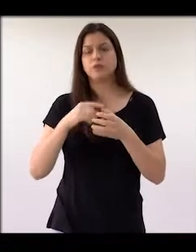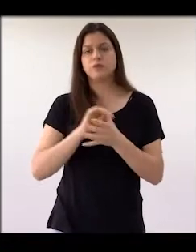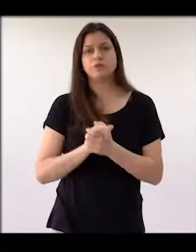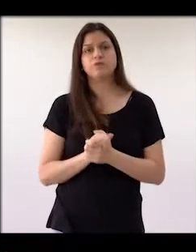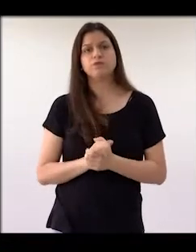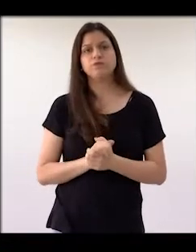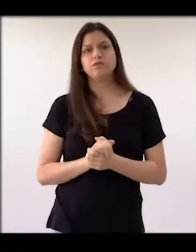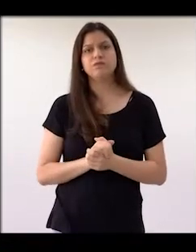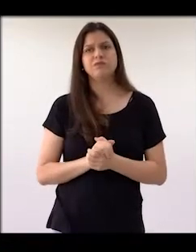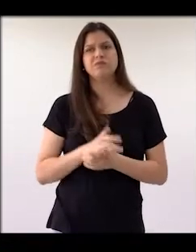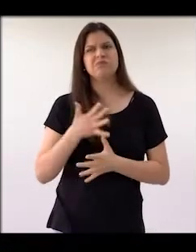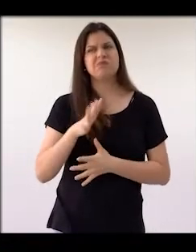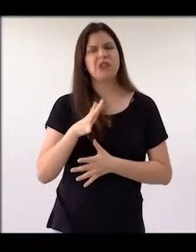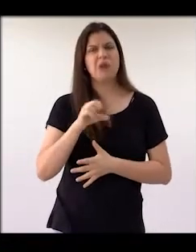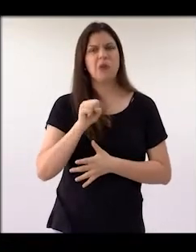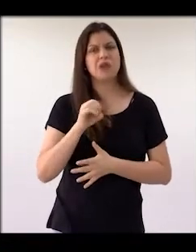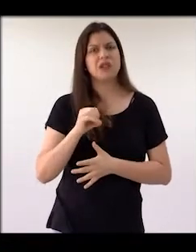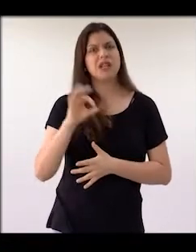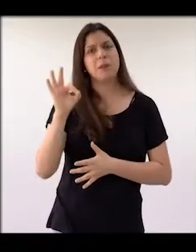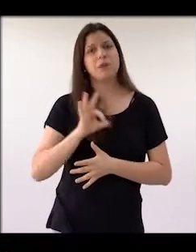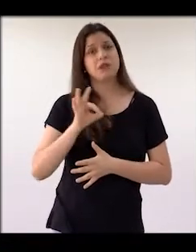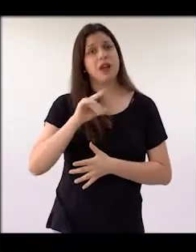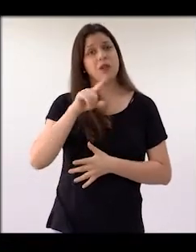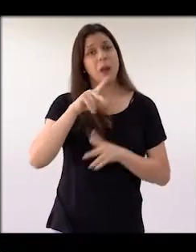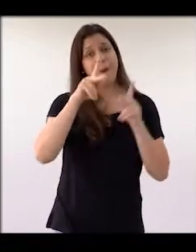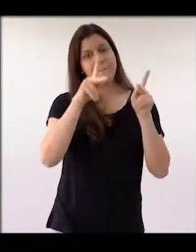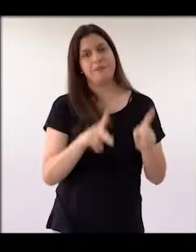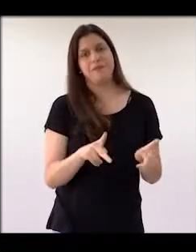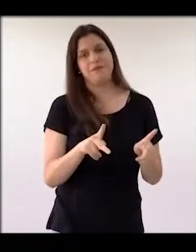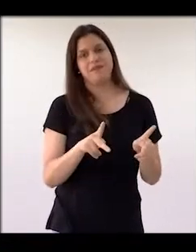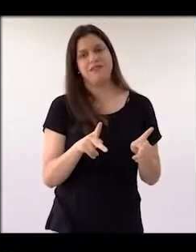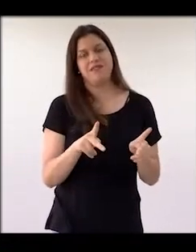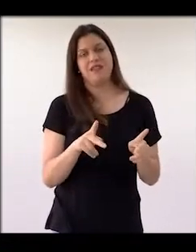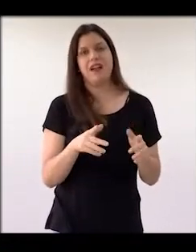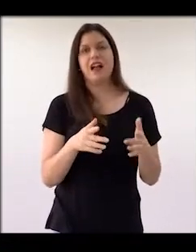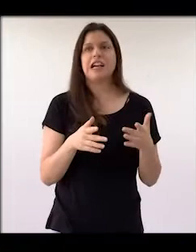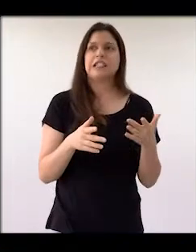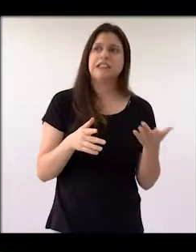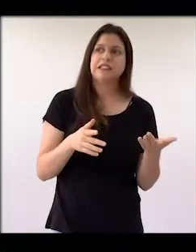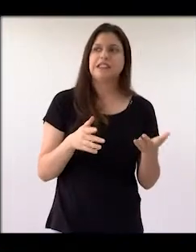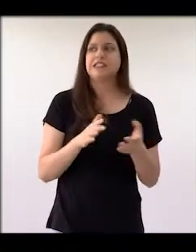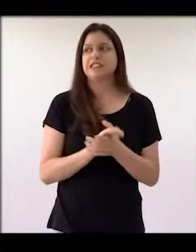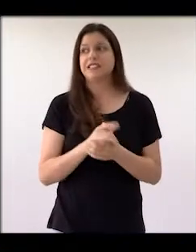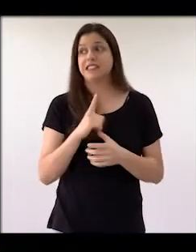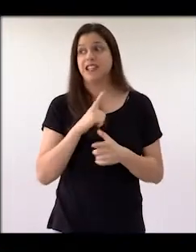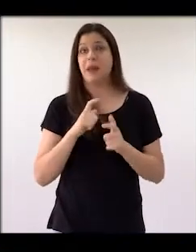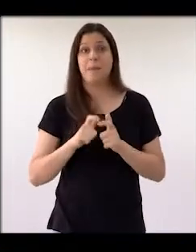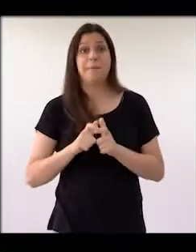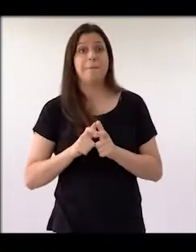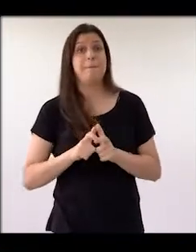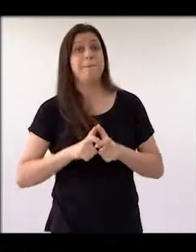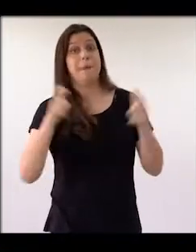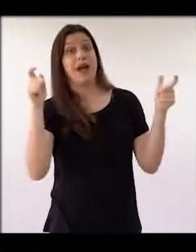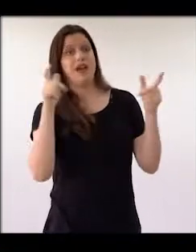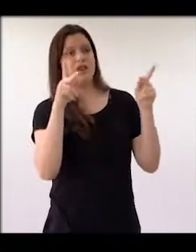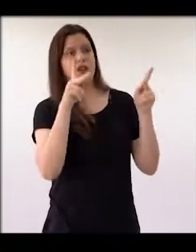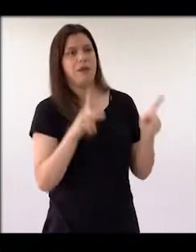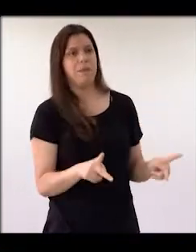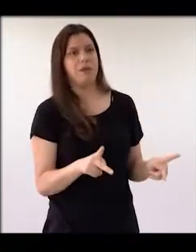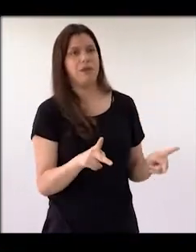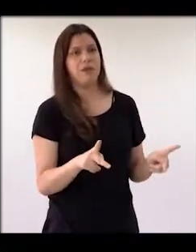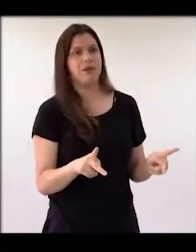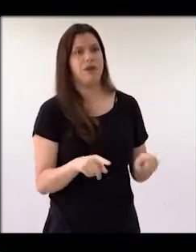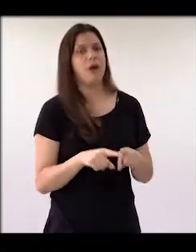falhe, pelo menos uns 80% são públicos. Uhum. Então, assim, mesmo com maioria de